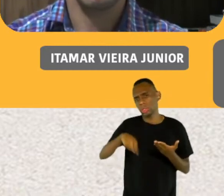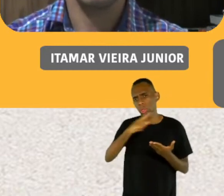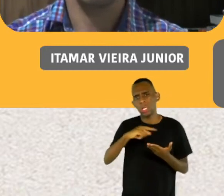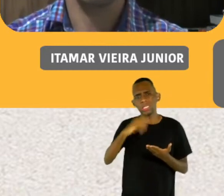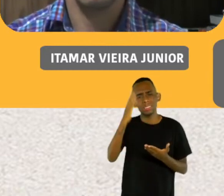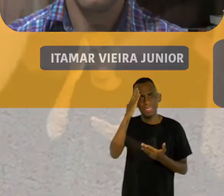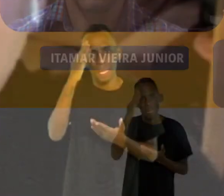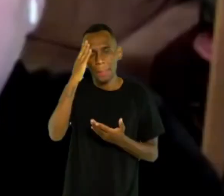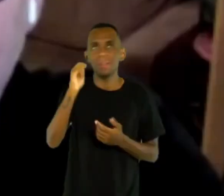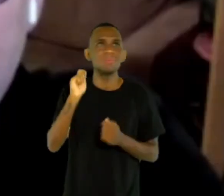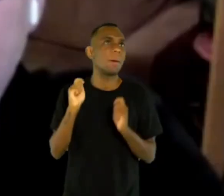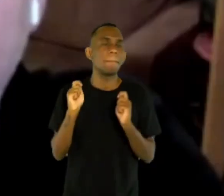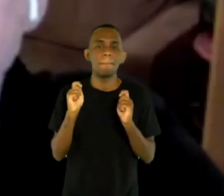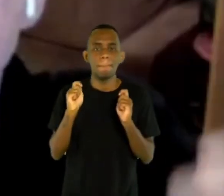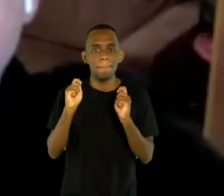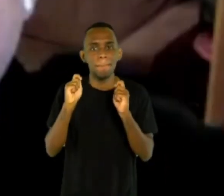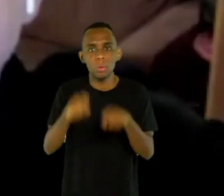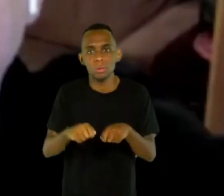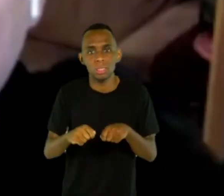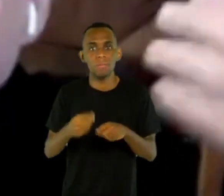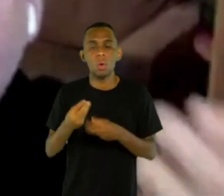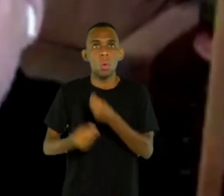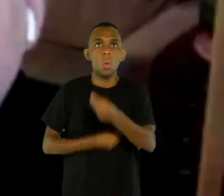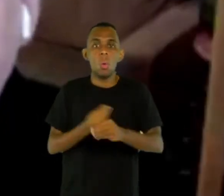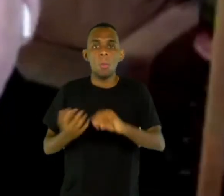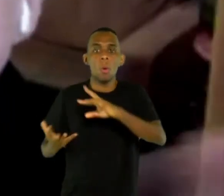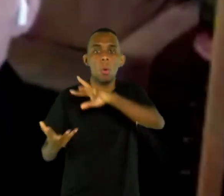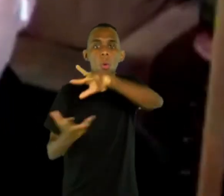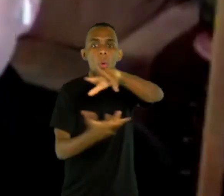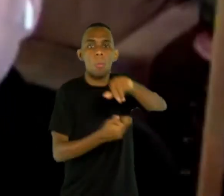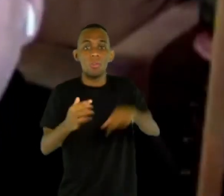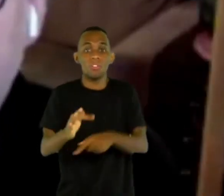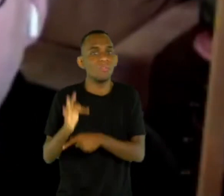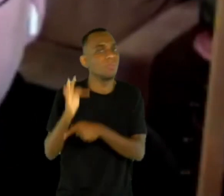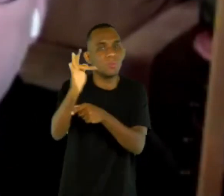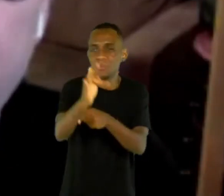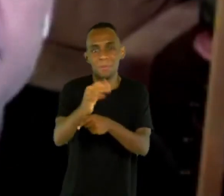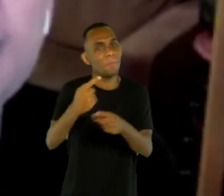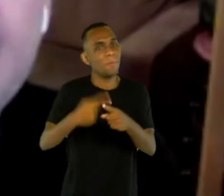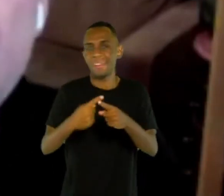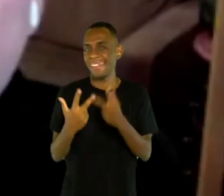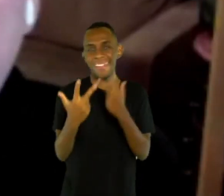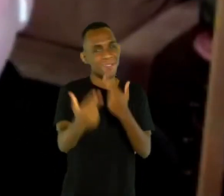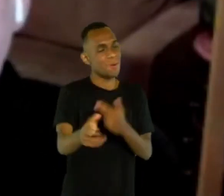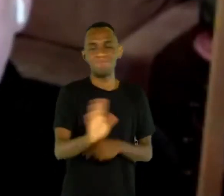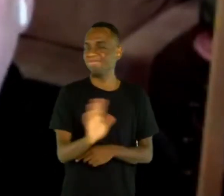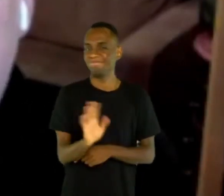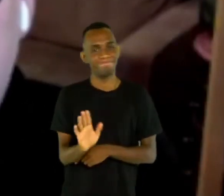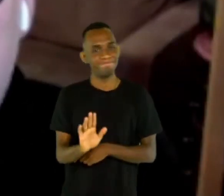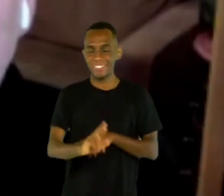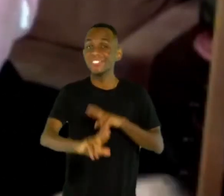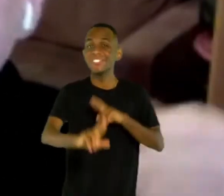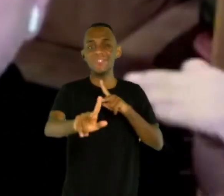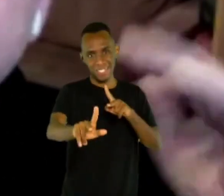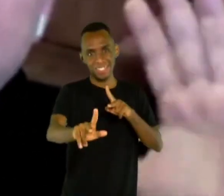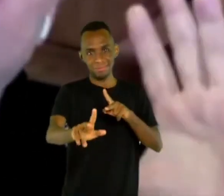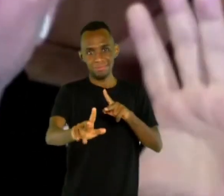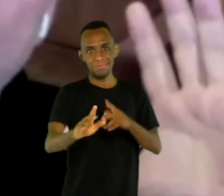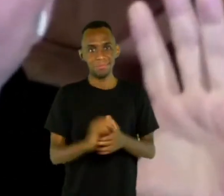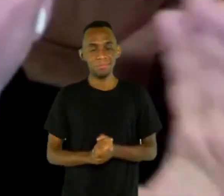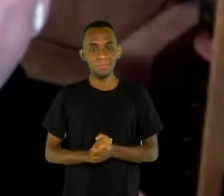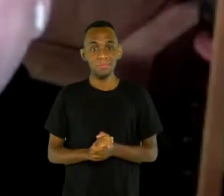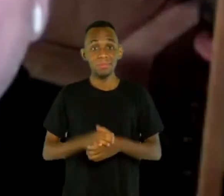dá para projetar o mundo que nós vivemos para o futuro, porque não será assim, definitivamente. E aí isso